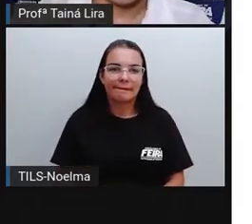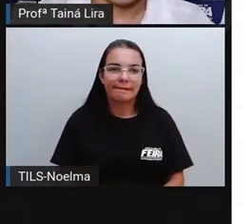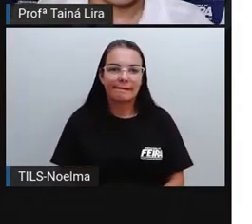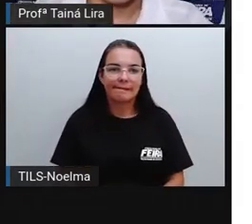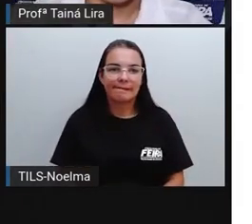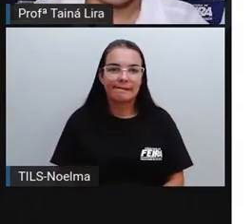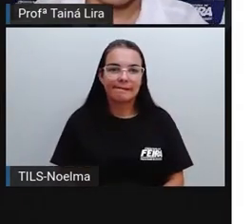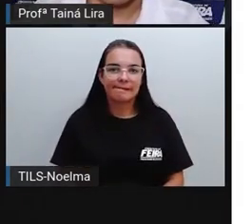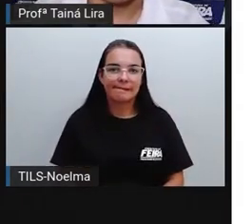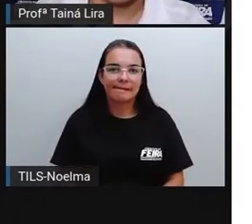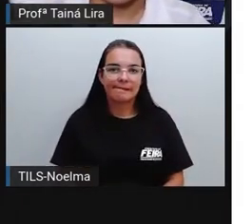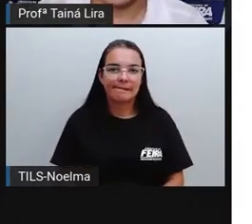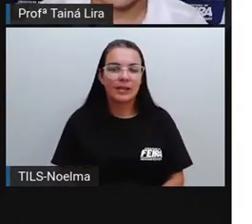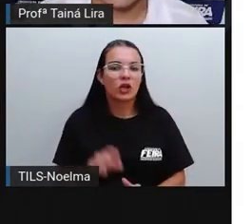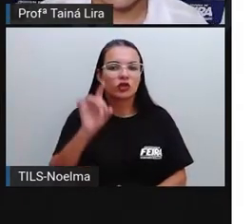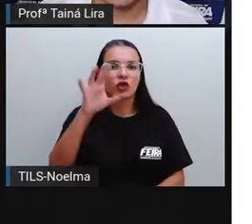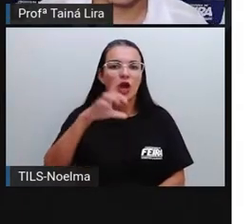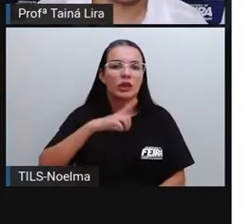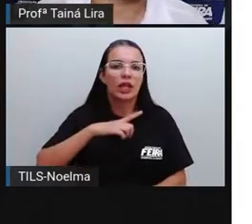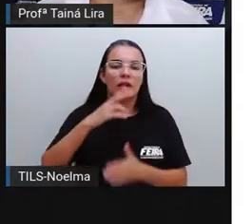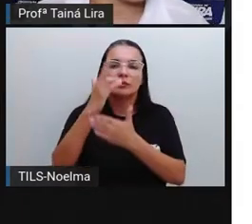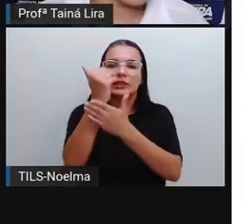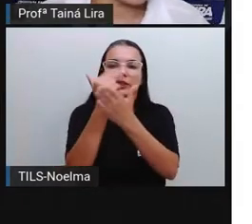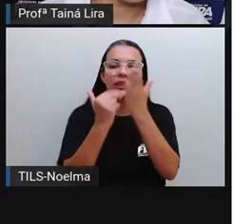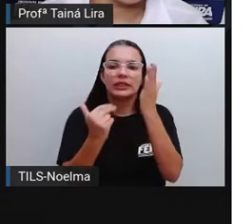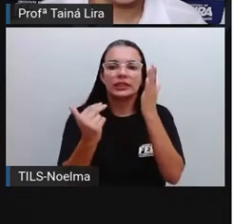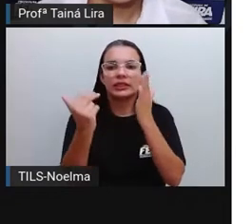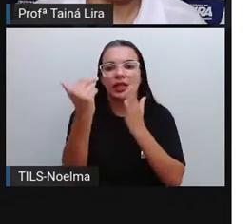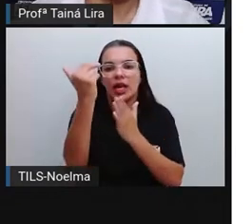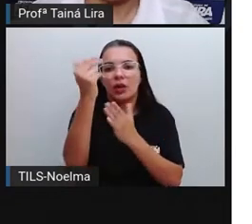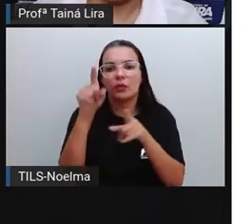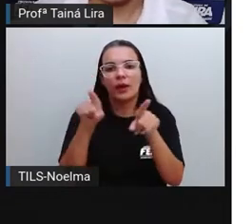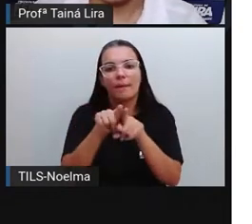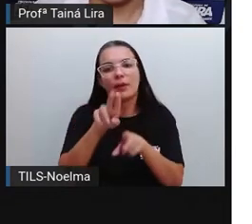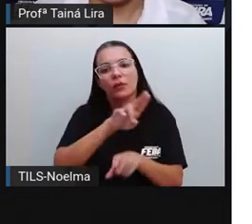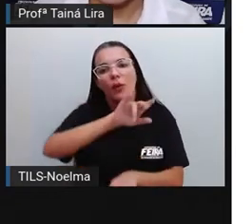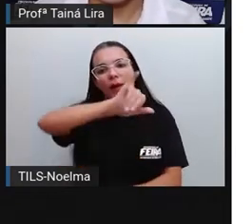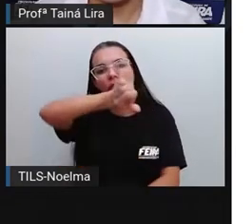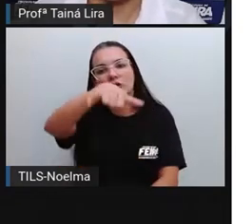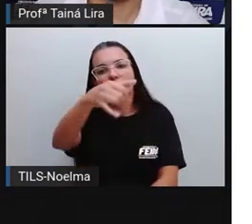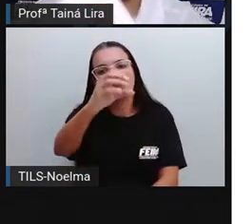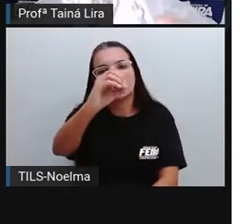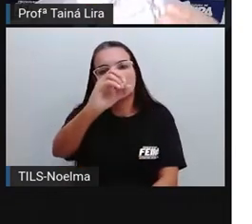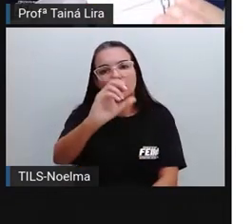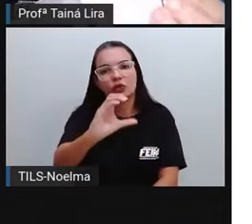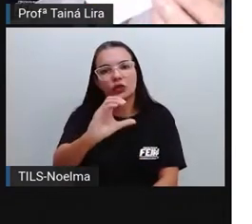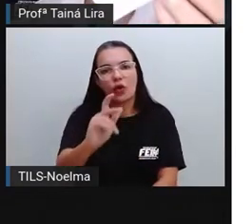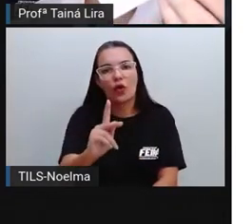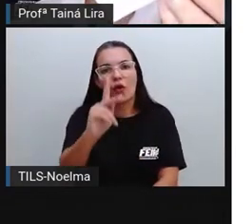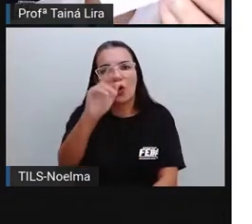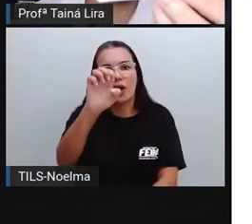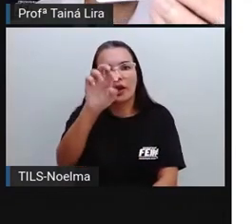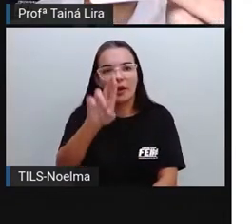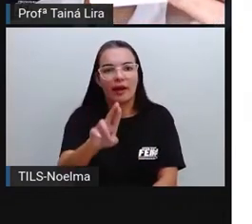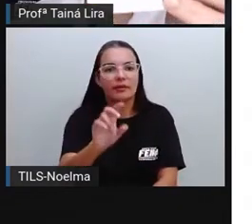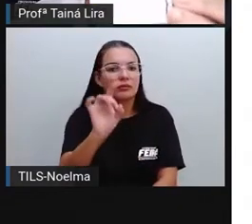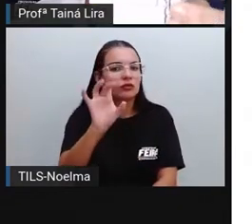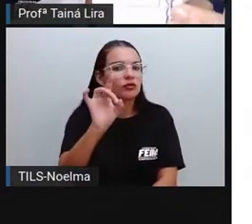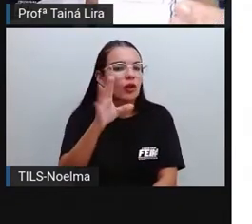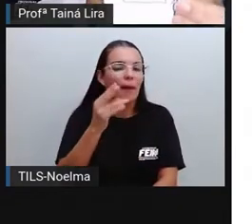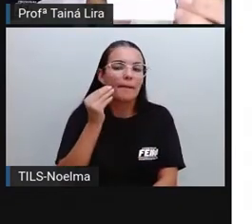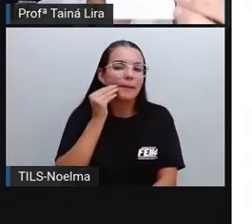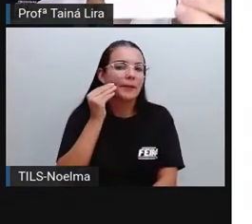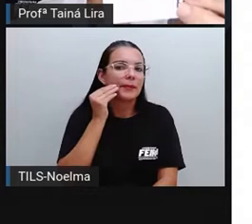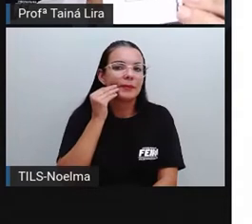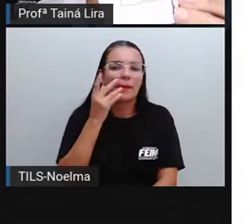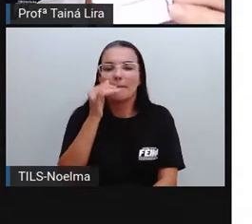Observe, ela só tem aqui, ó, o desenho. Ele também é chamado de Joker, né? E ela só tem o desenho do coringa, que seria a representação